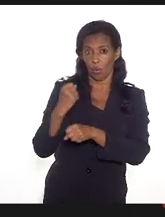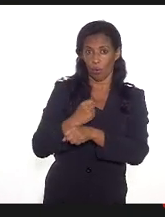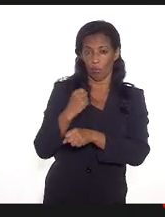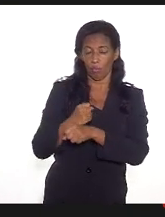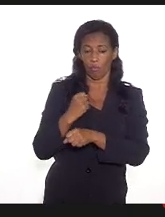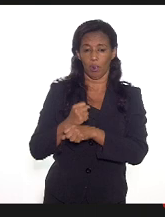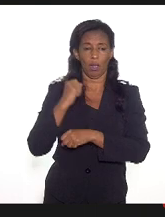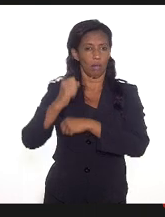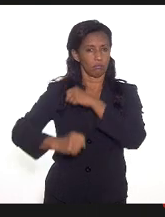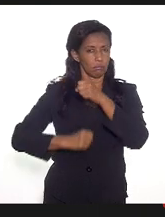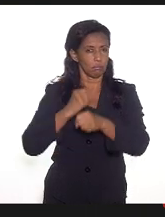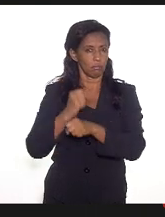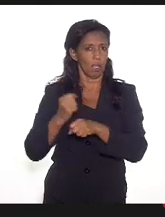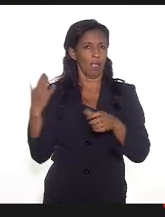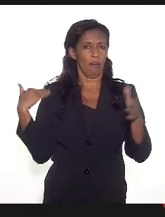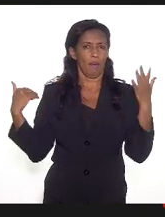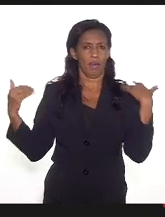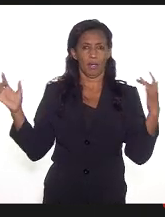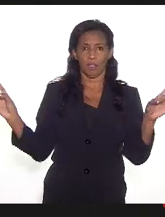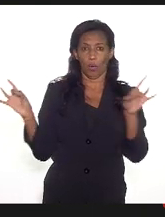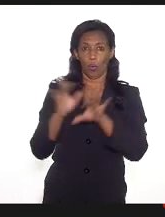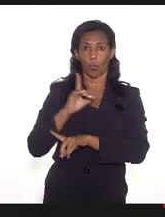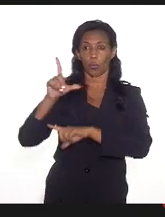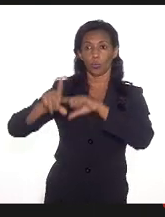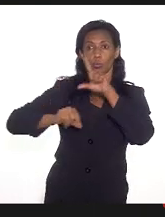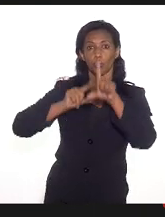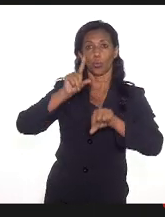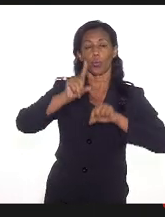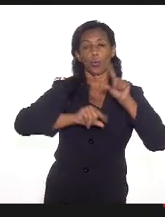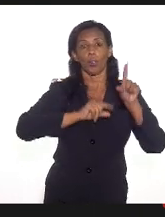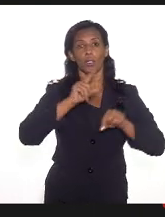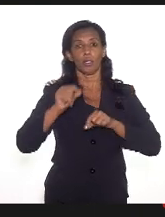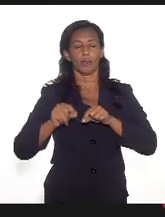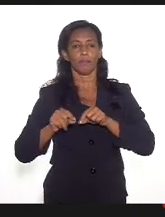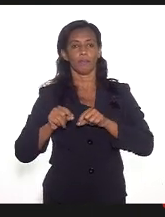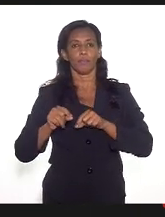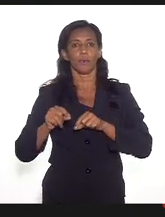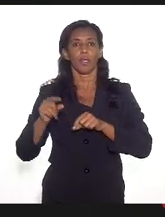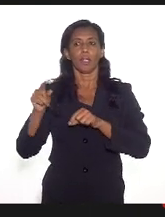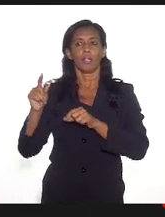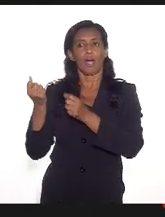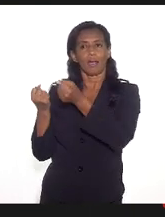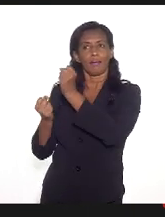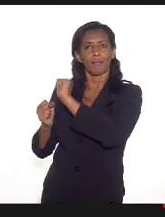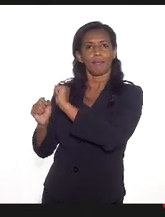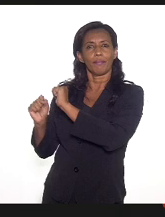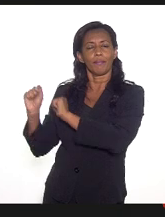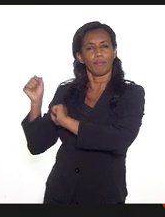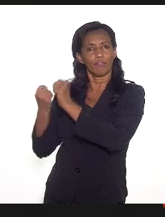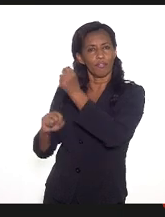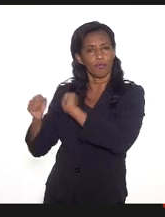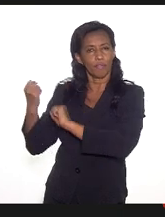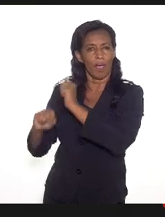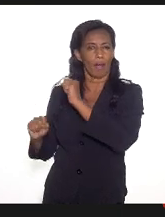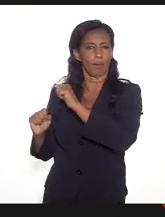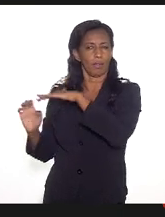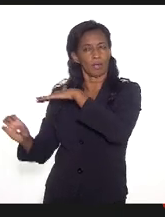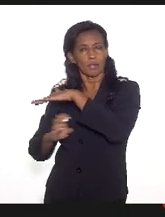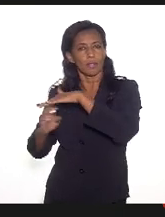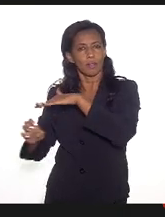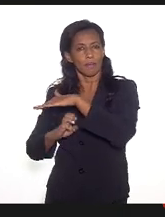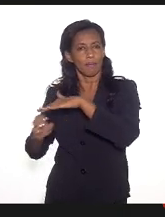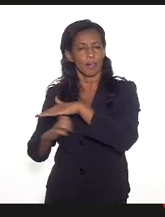Marinha está concluindo o processo de escolha do fornecedor, da mesma forma como o fez com